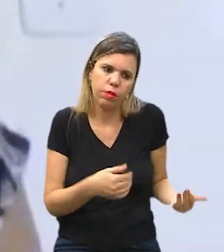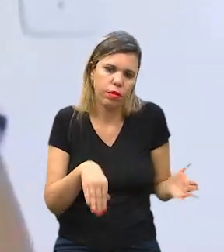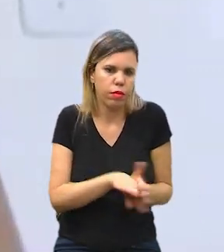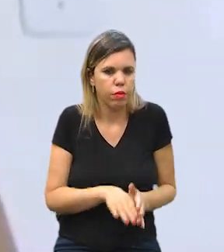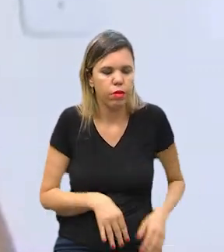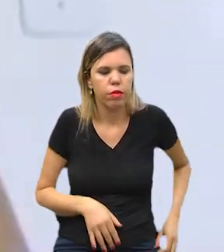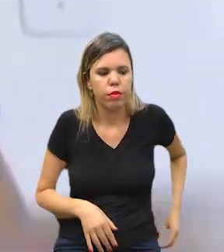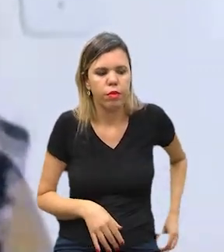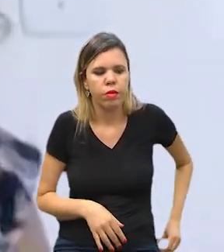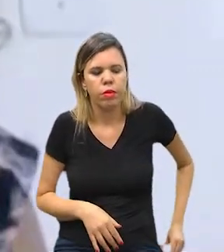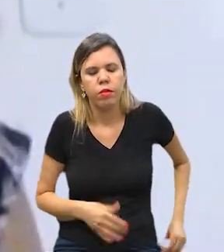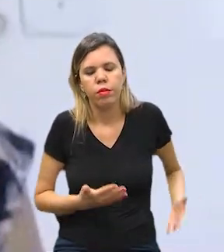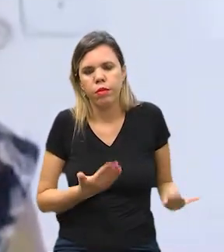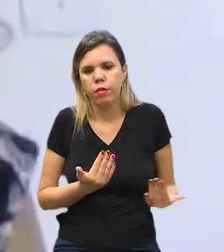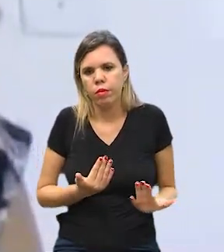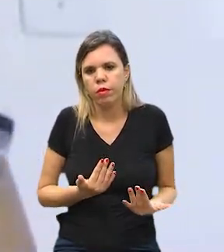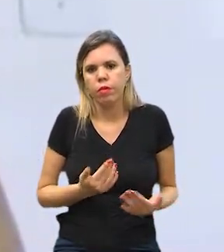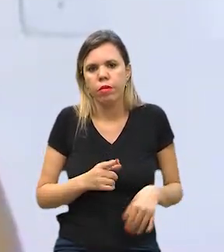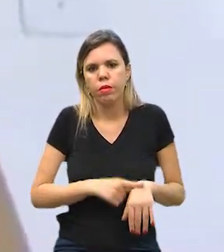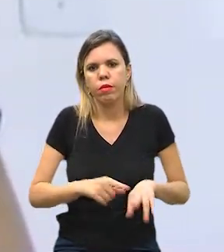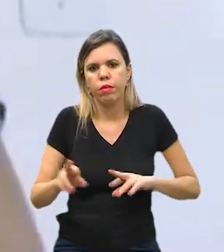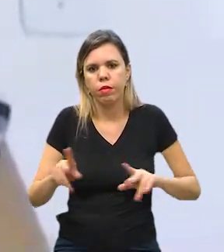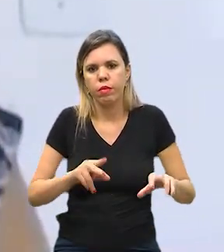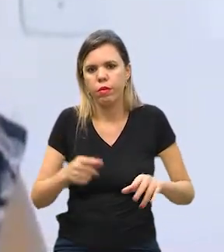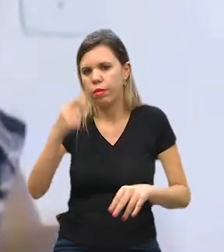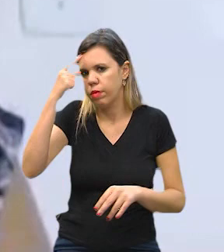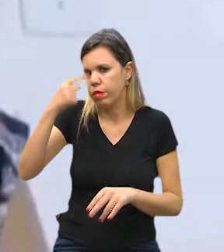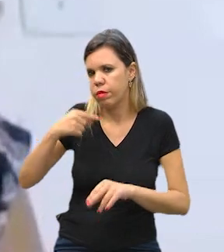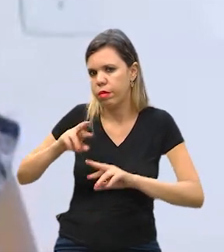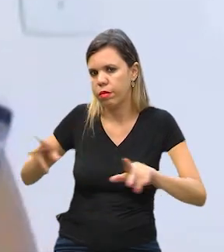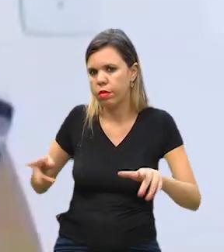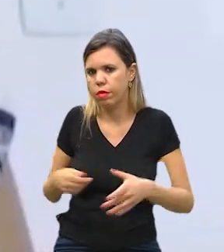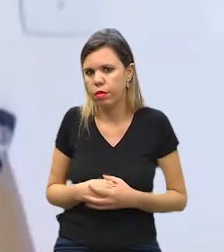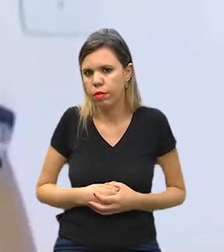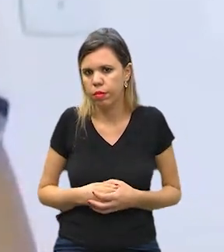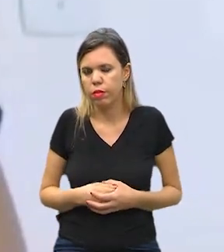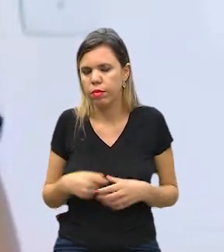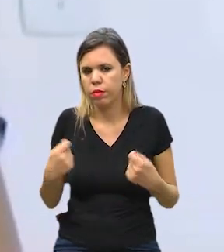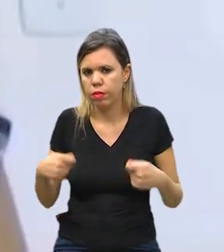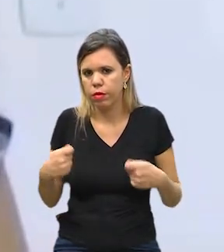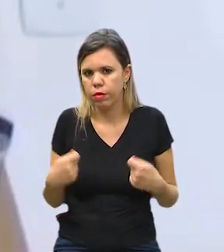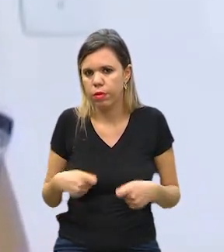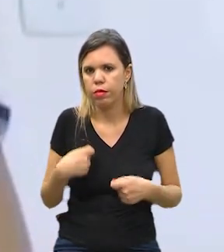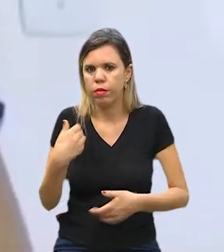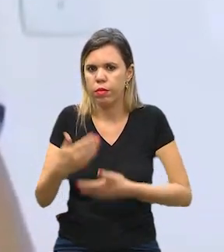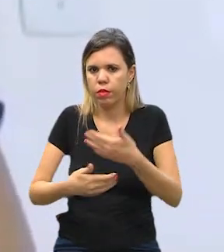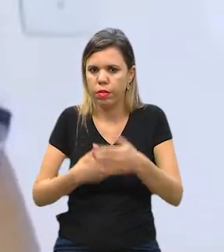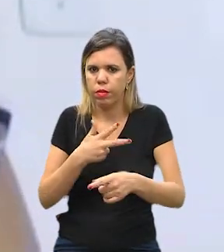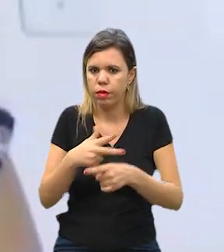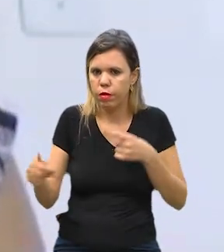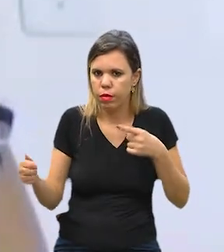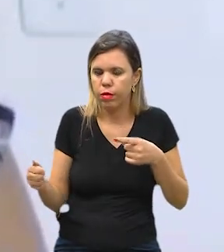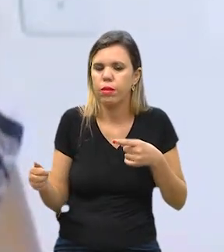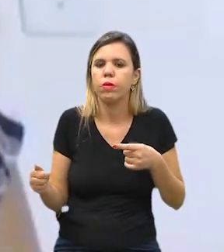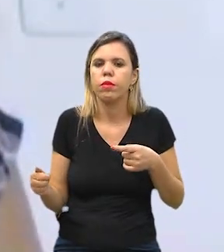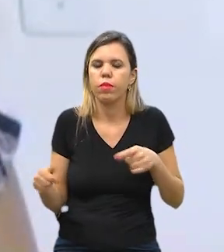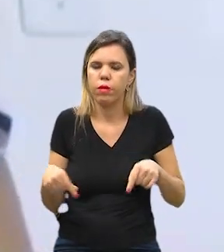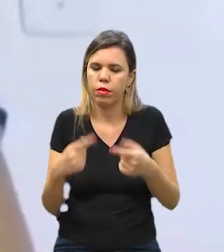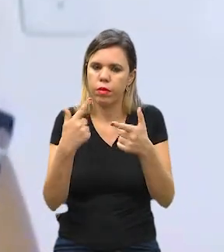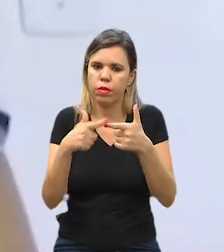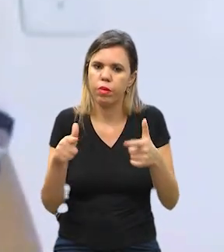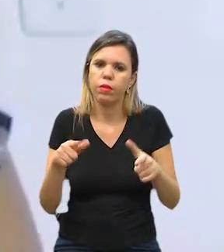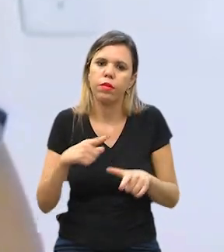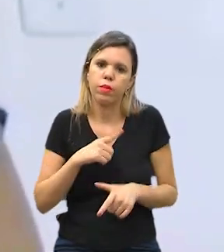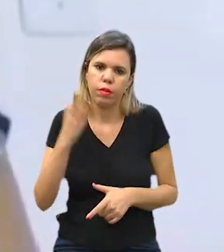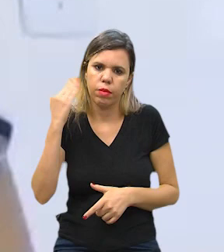insuficiente. Não é que aquele jovem não vai chegar. São jovens em tempos e perfis diferentes. Então, a gente precisa ir por etapas,